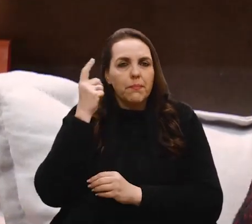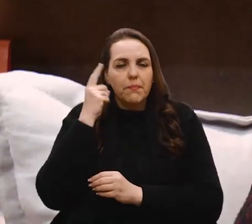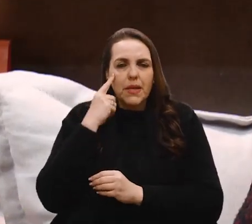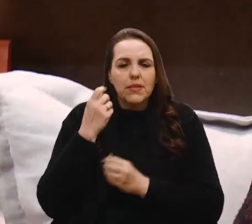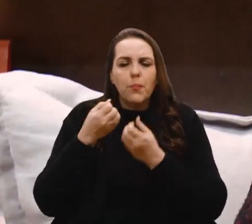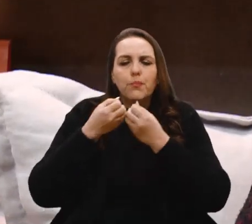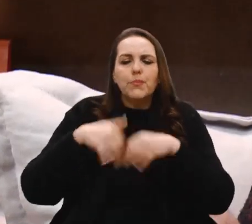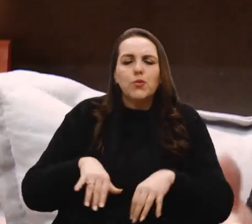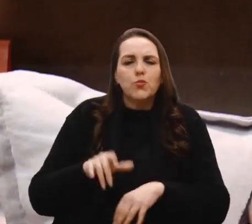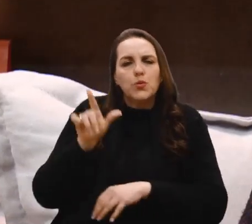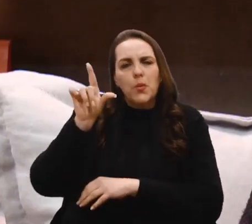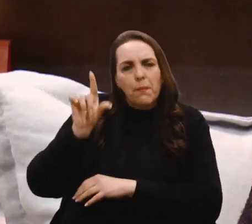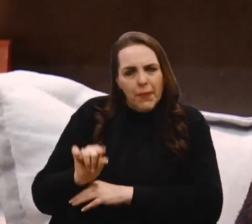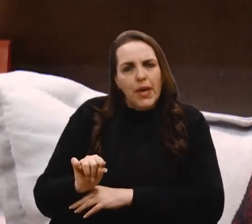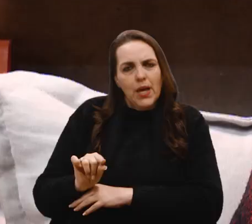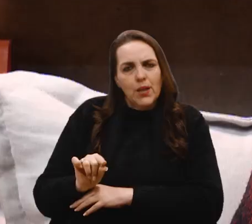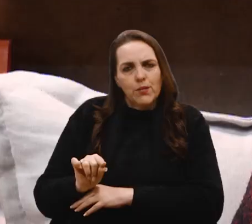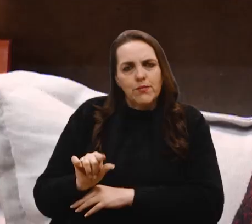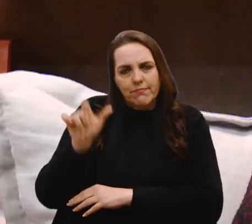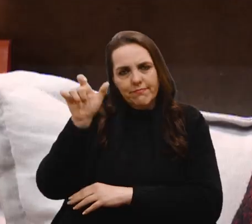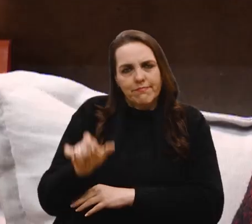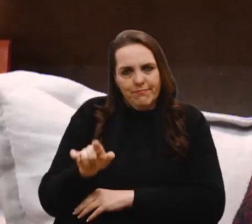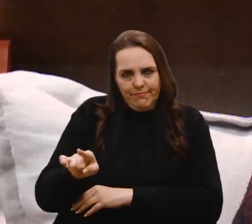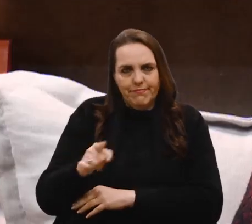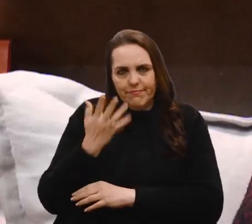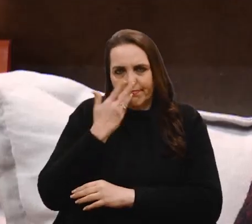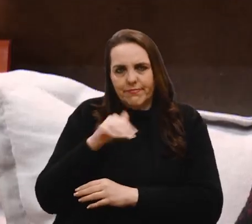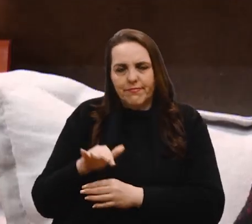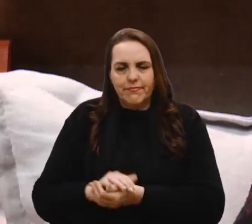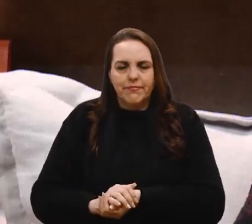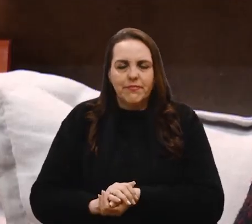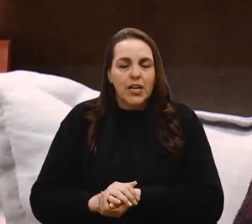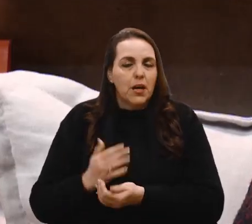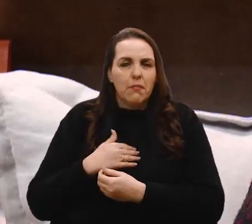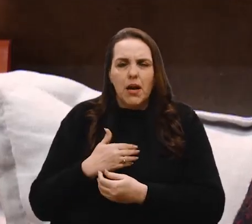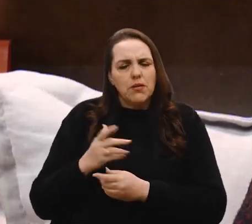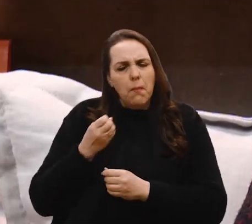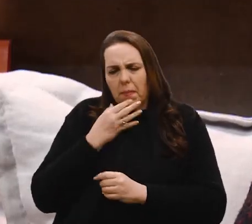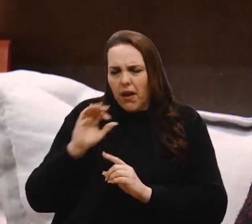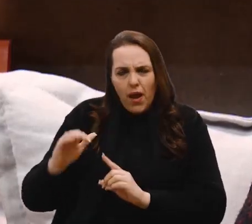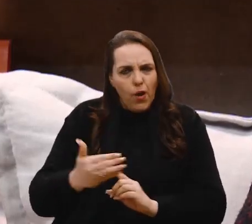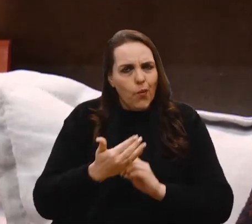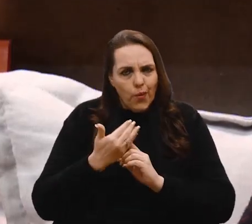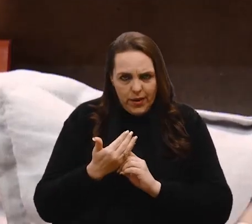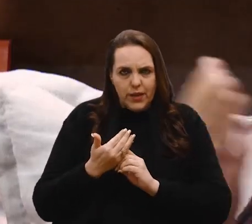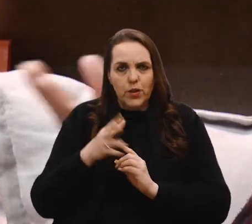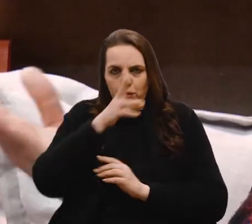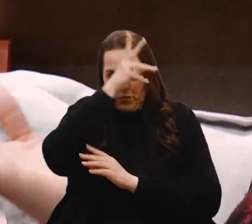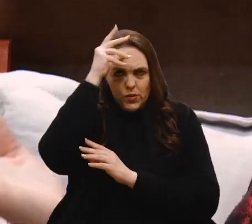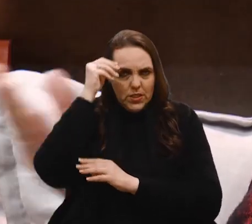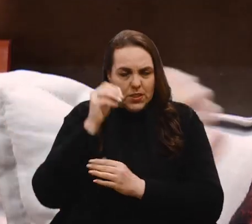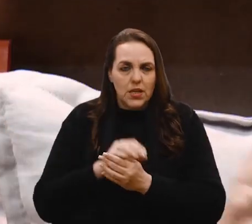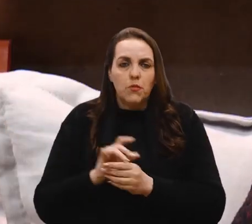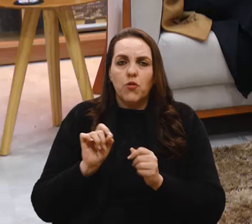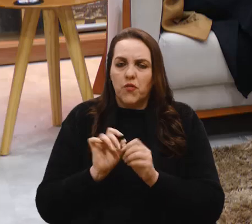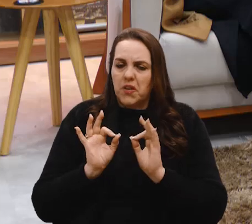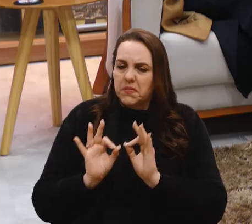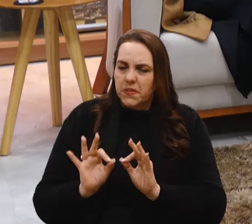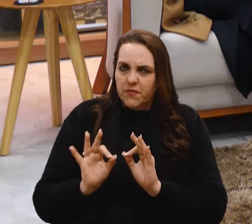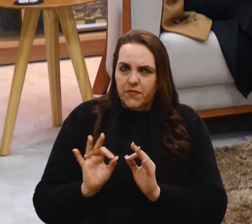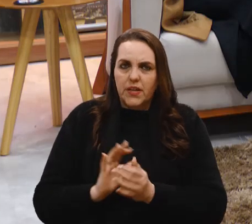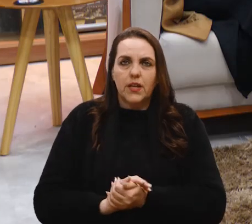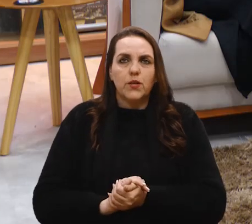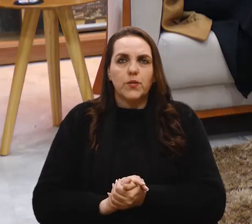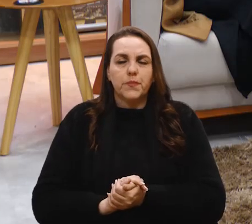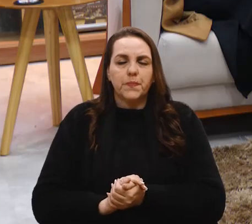em dia é isso que se observa, né? Mas foi muito bem acolhido na rede, foi bem feito. O próprio fica documentado,